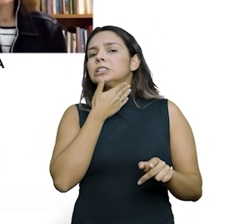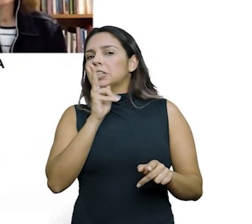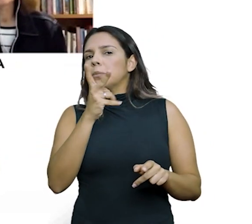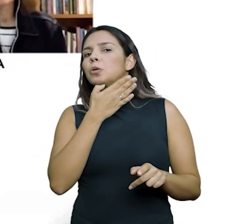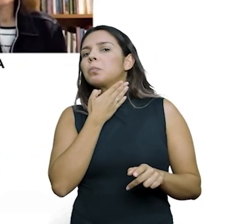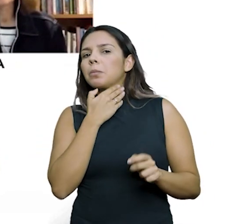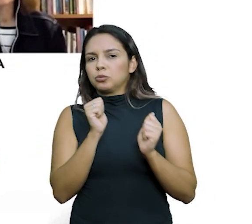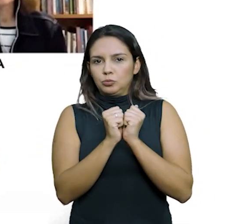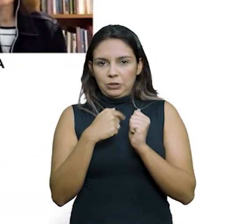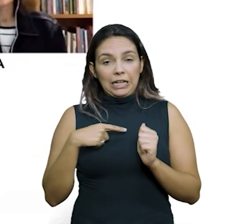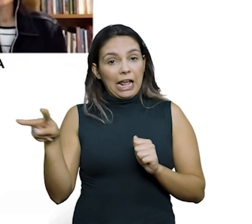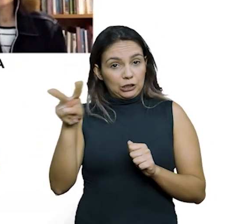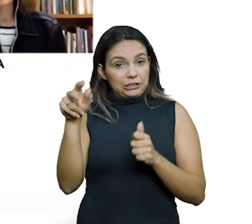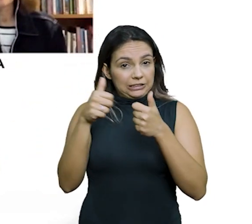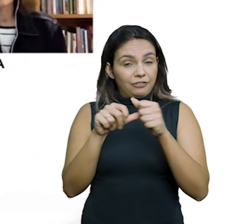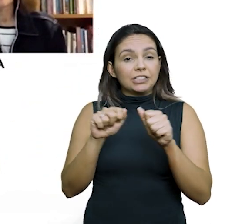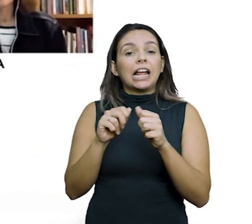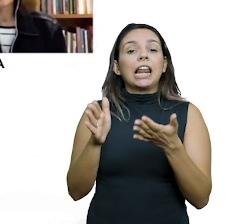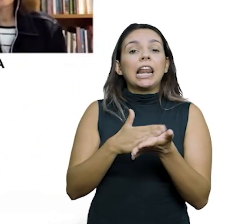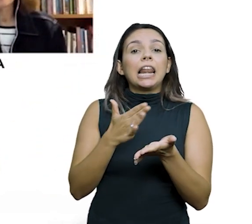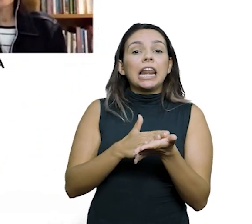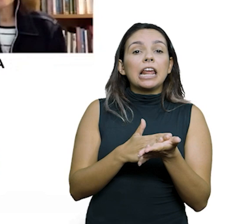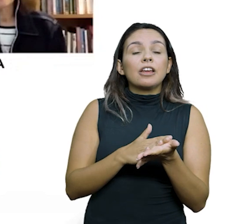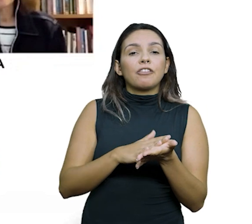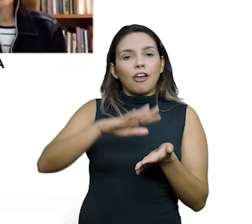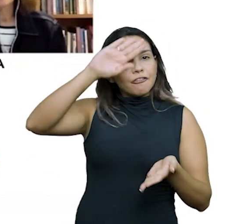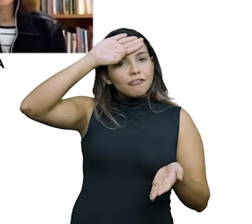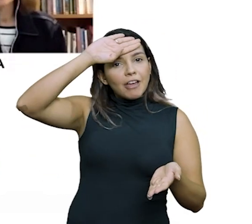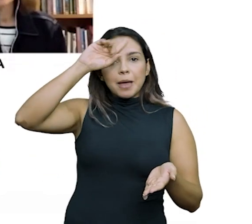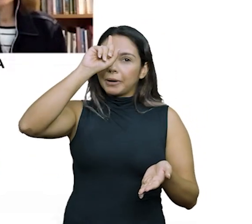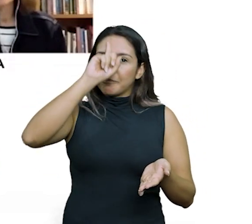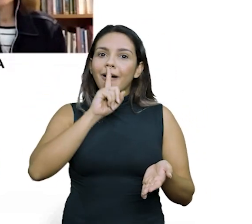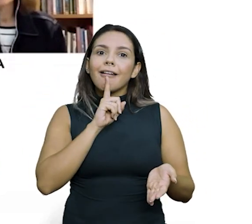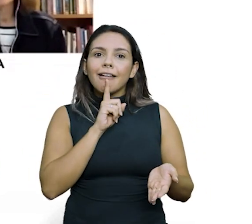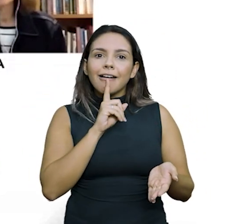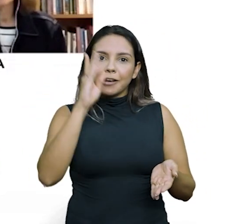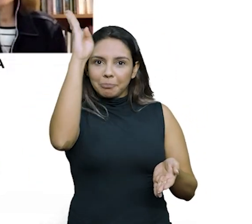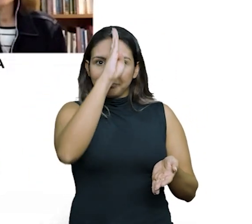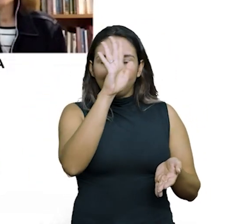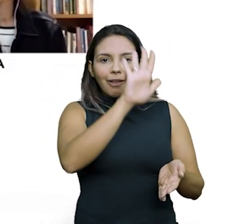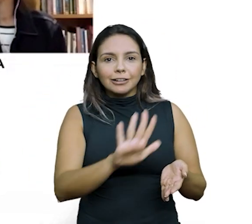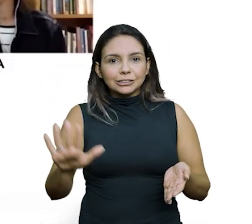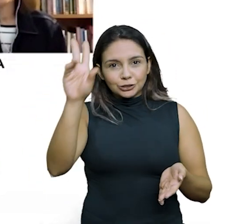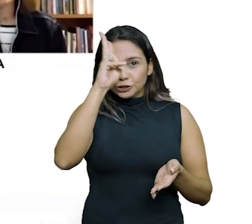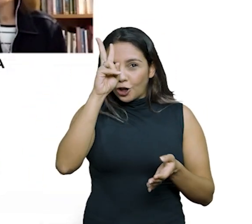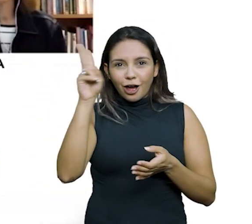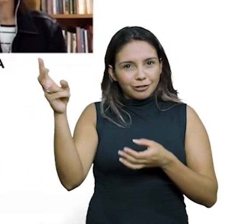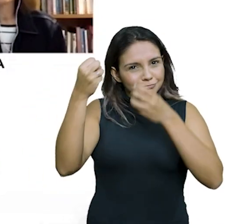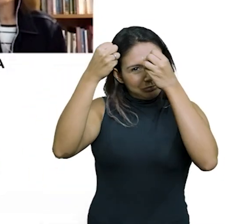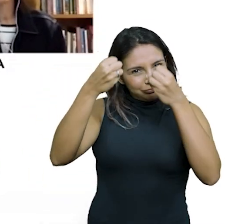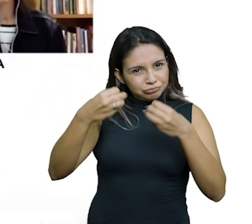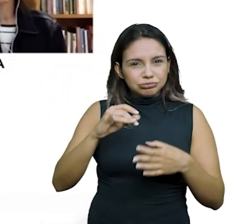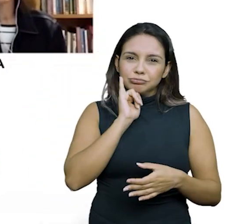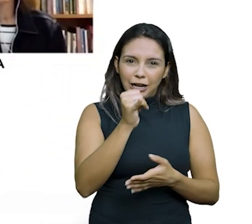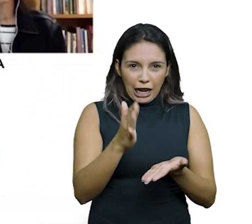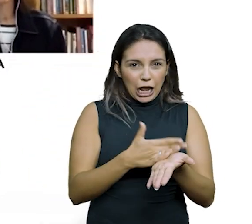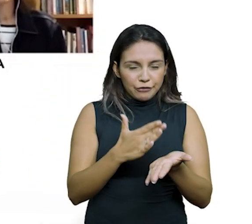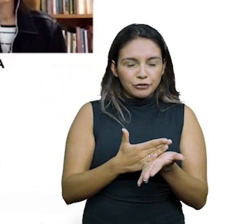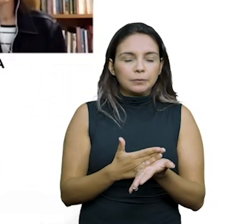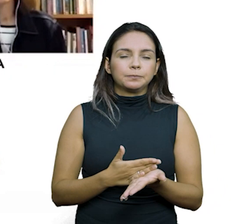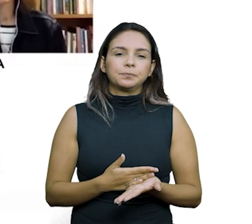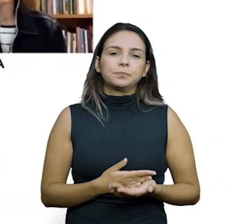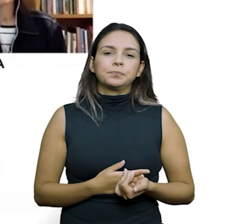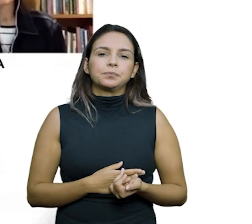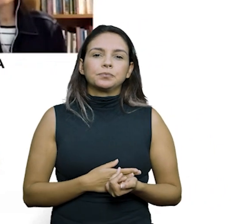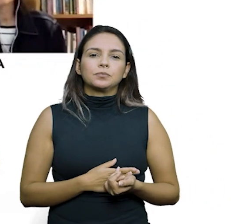Heloísa Starling estão fazendo um livro sobre a febre amarela no Brasil. E, por incrível que pareça, ela